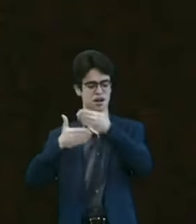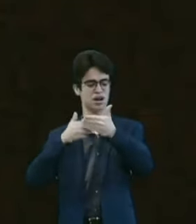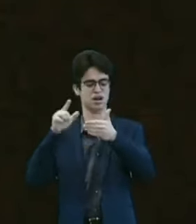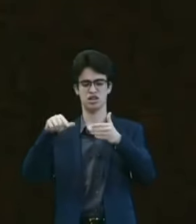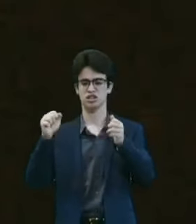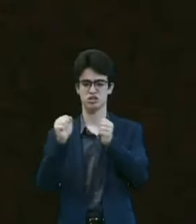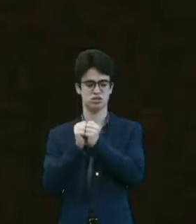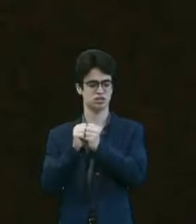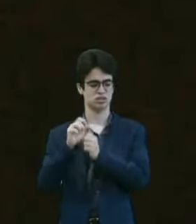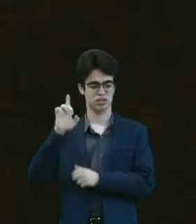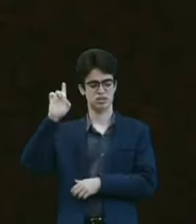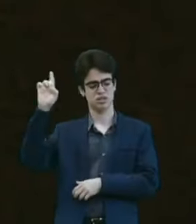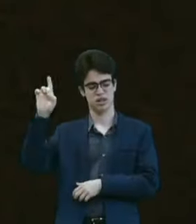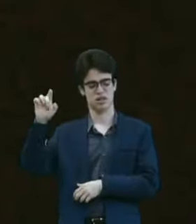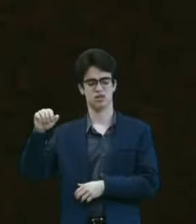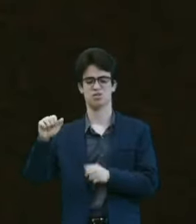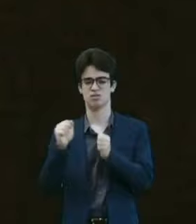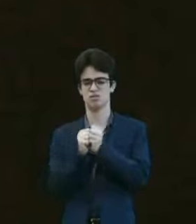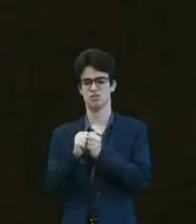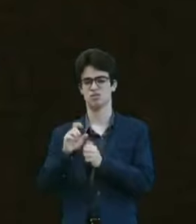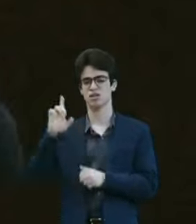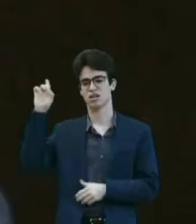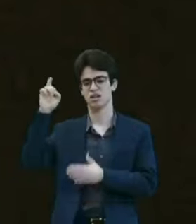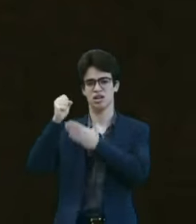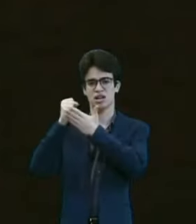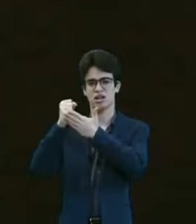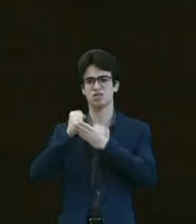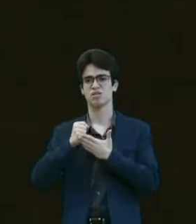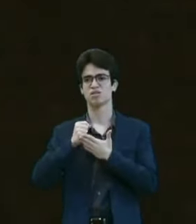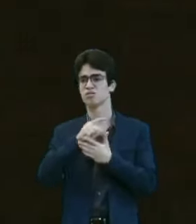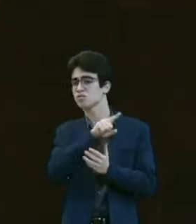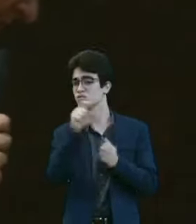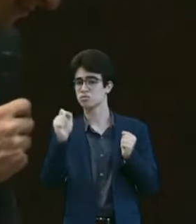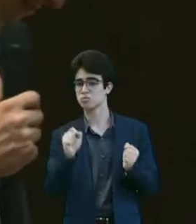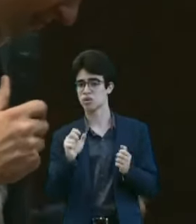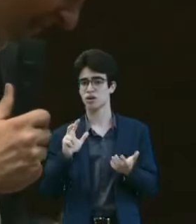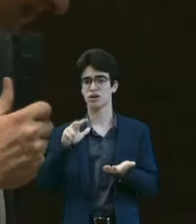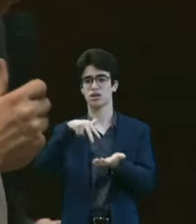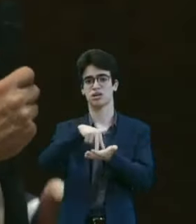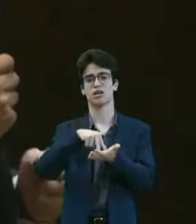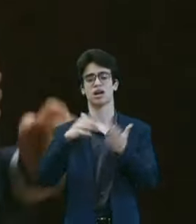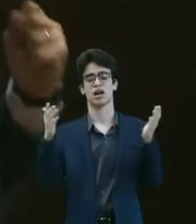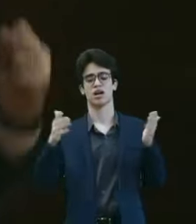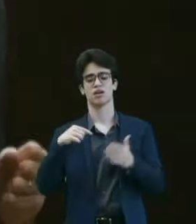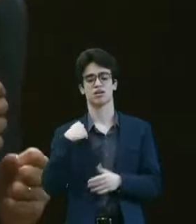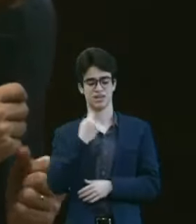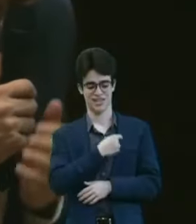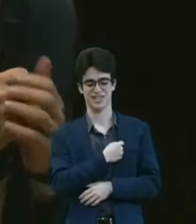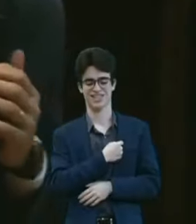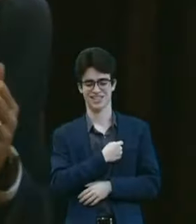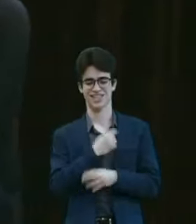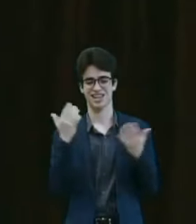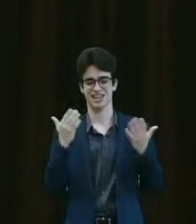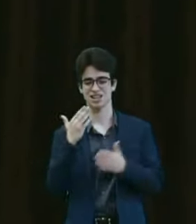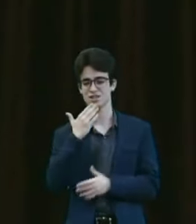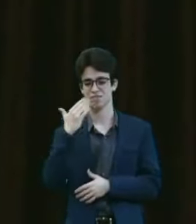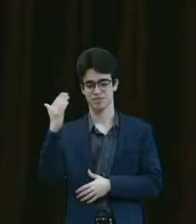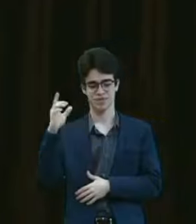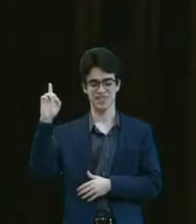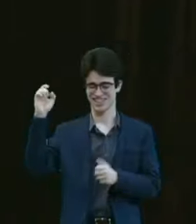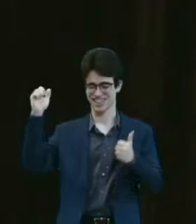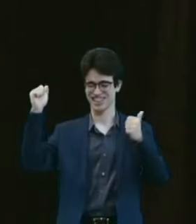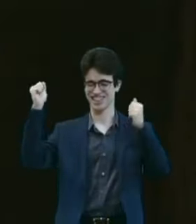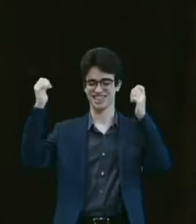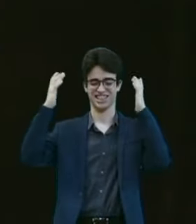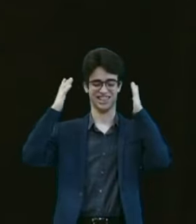Cristo, debaixo do favor de Deus. Aonde você está, fique de pé, vamos orar, vamos clamar agora, vamos pedir a bênção de